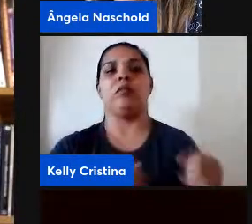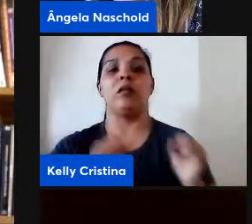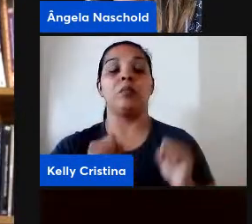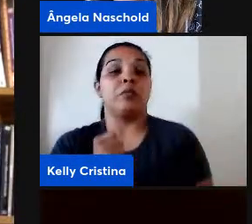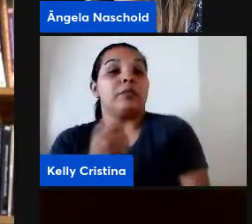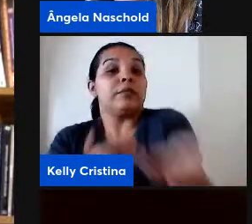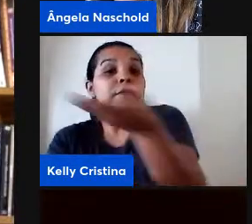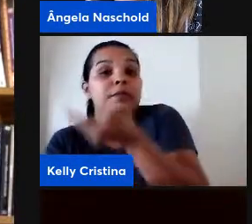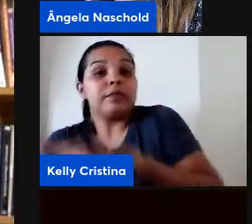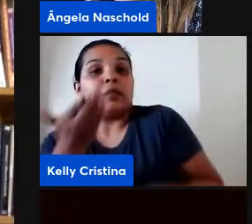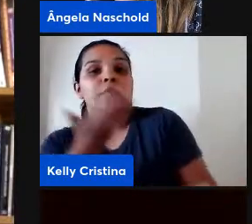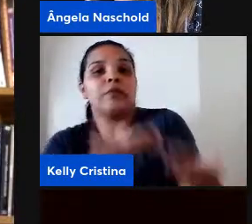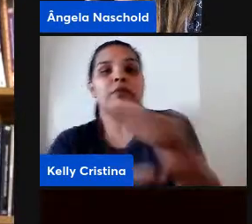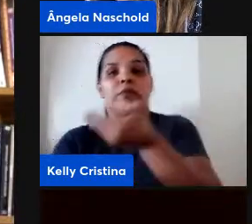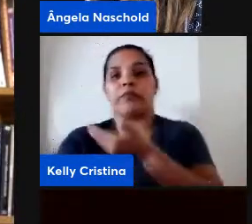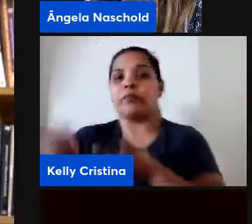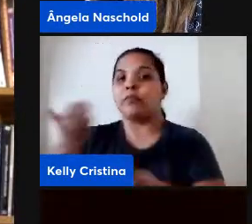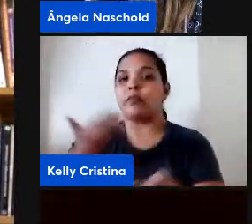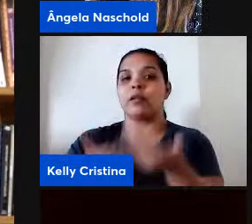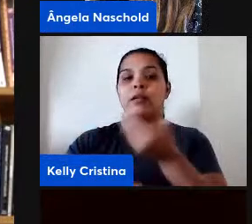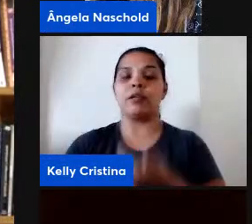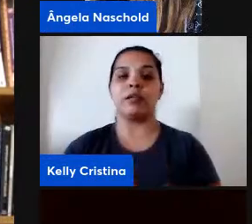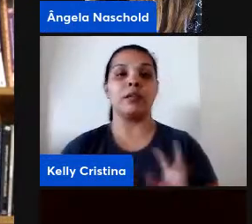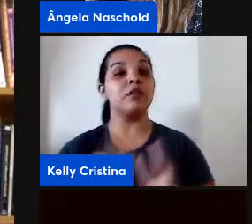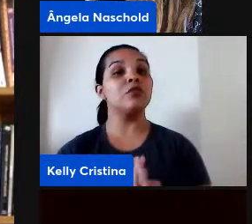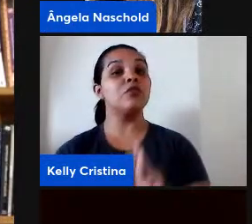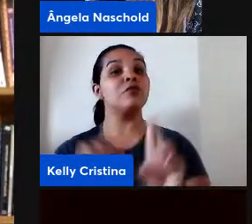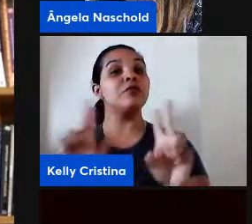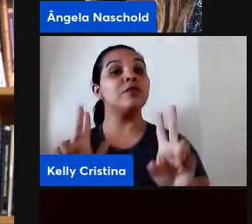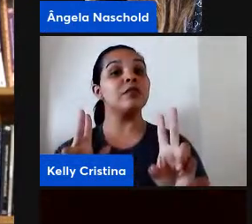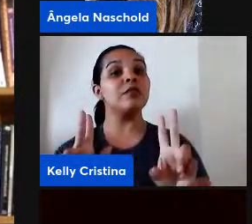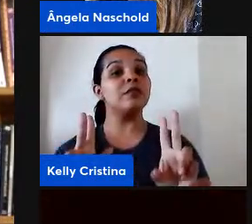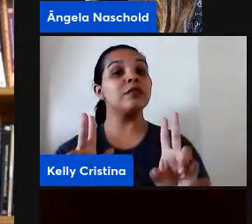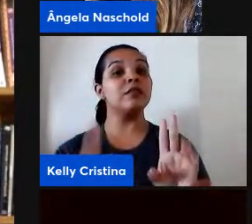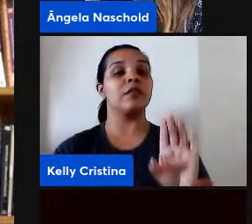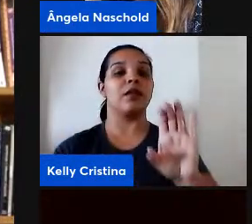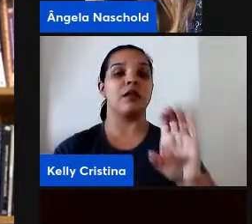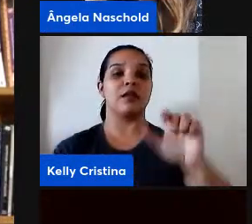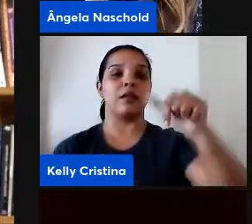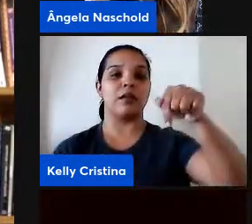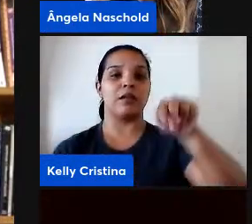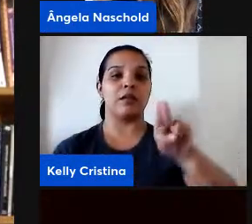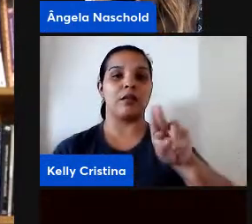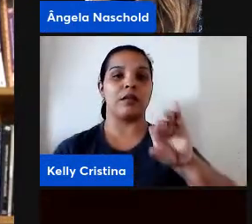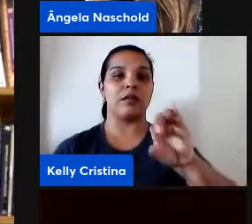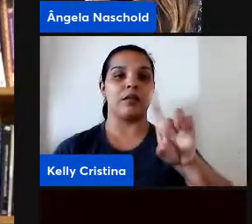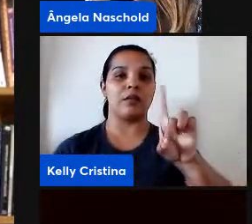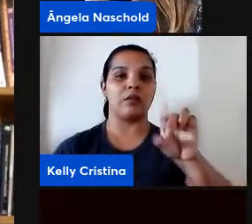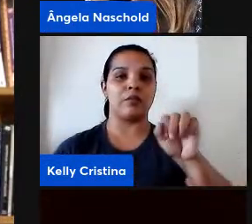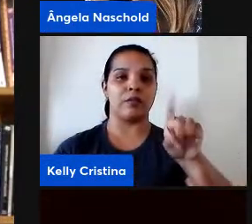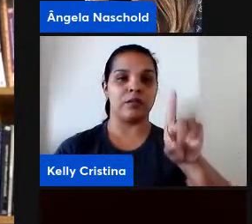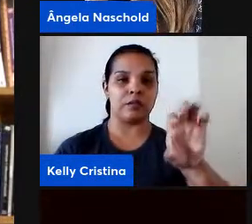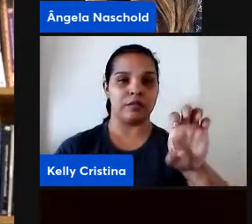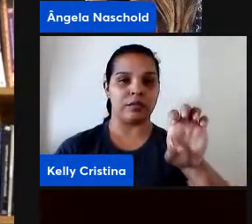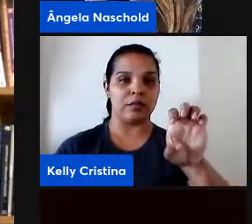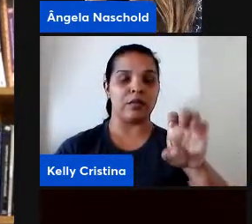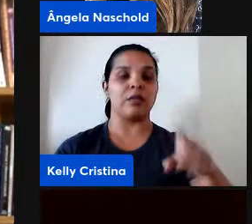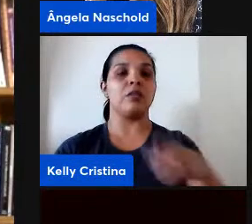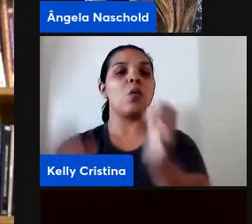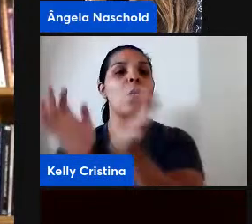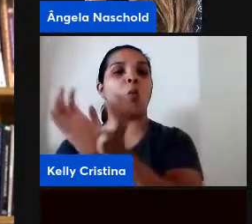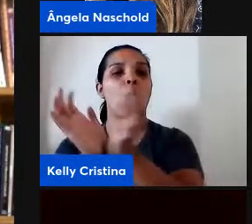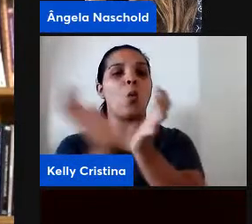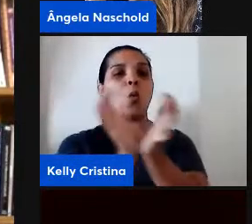desenvolver, é diferente de equidade nesse sentido, porque os grupos, as